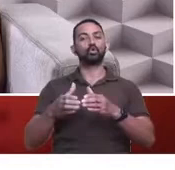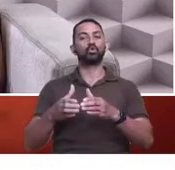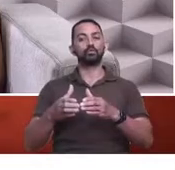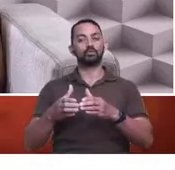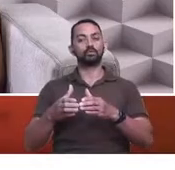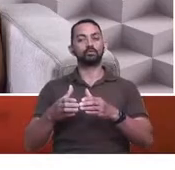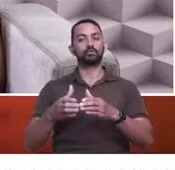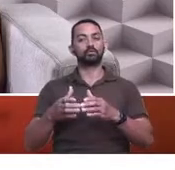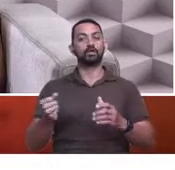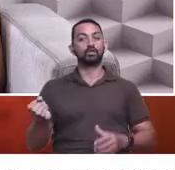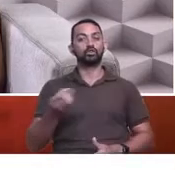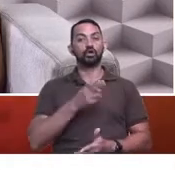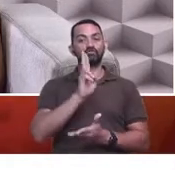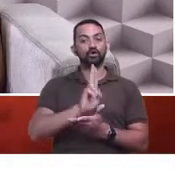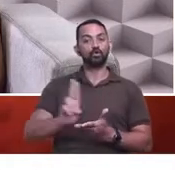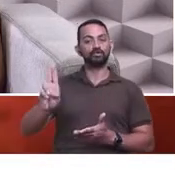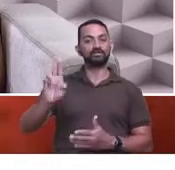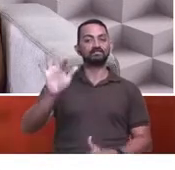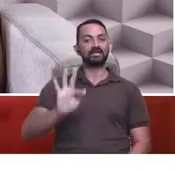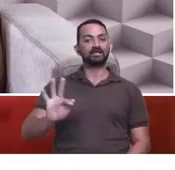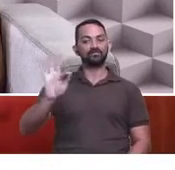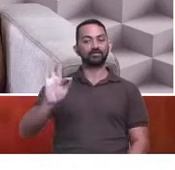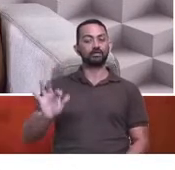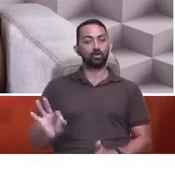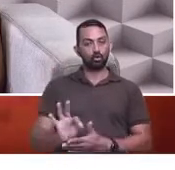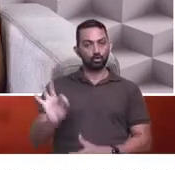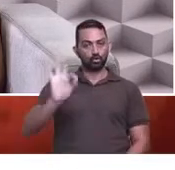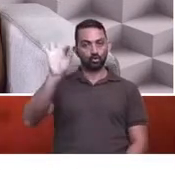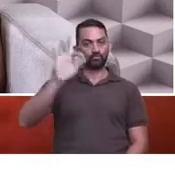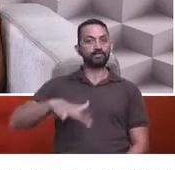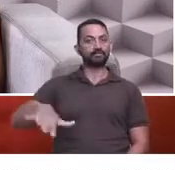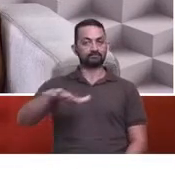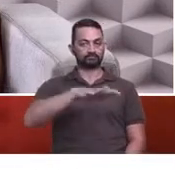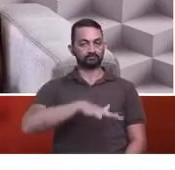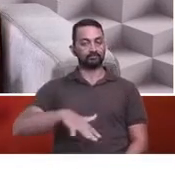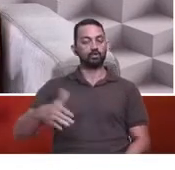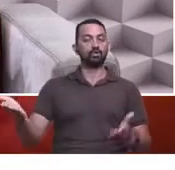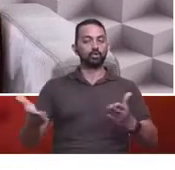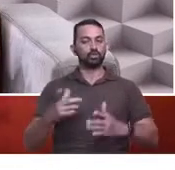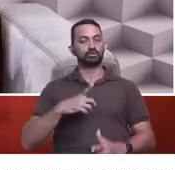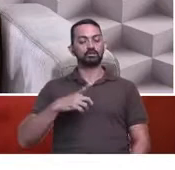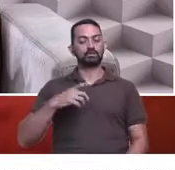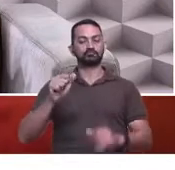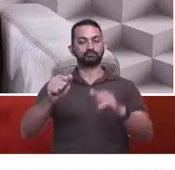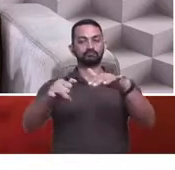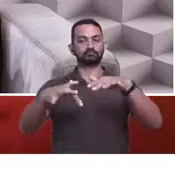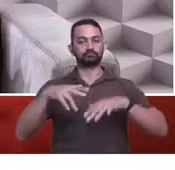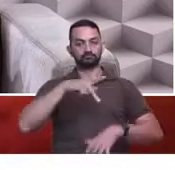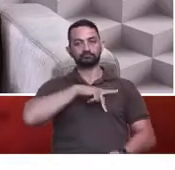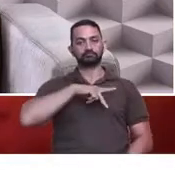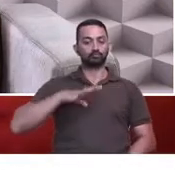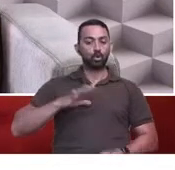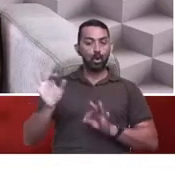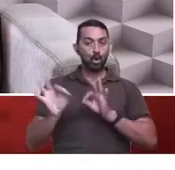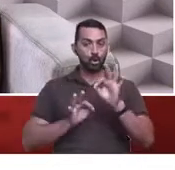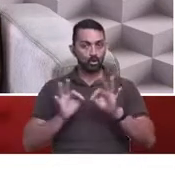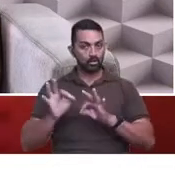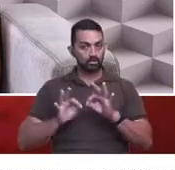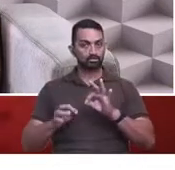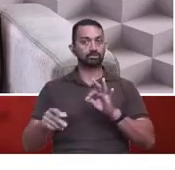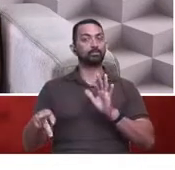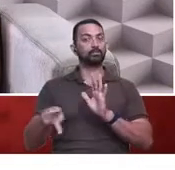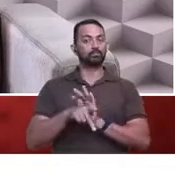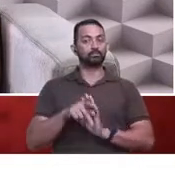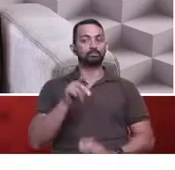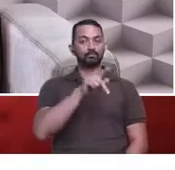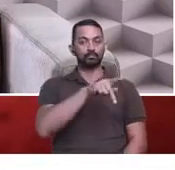que essa possibilidade da nova Universidade Federal aqui na nossa região e hoje tem uma audiência Lembrando que tudo é